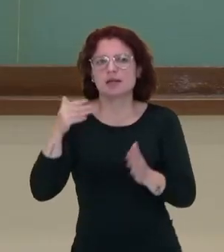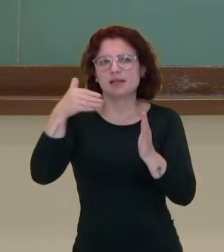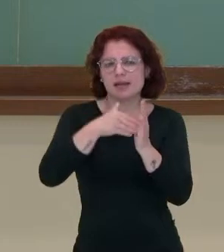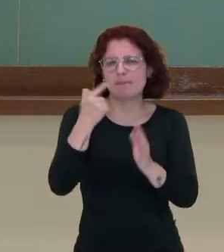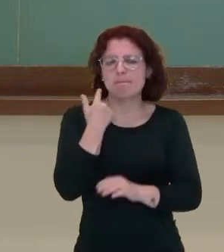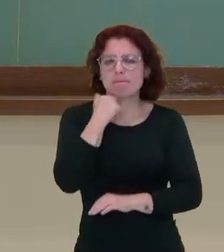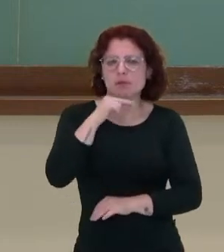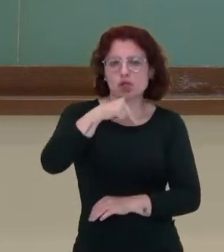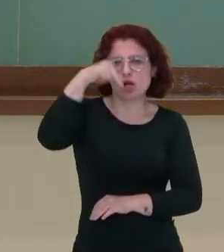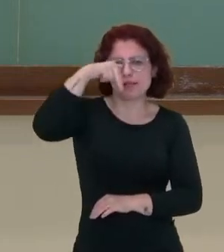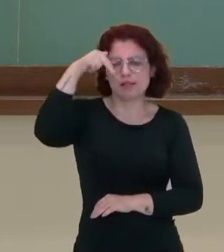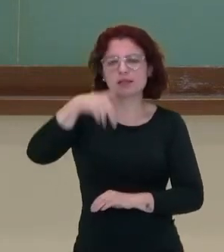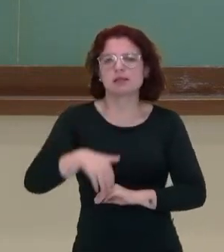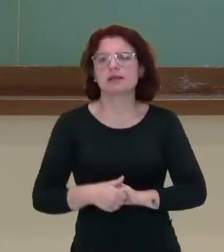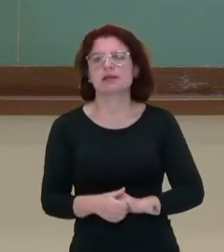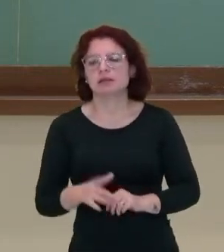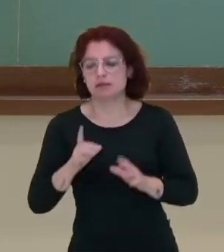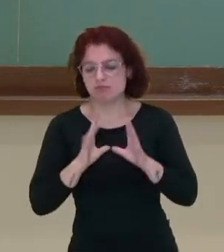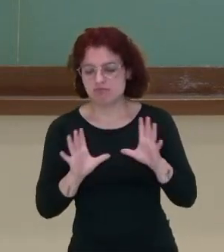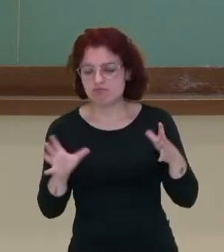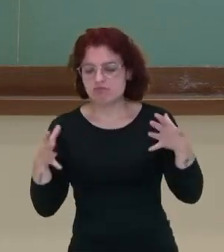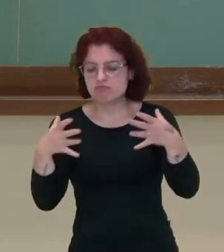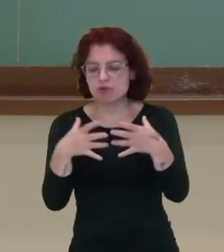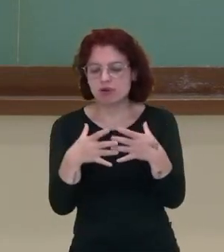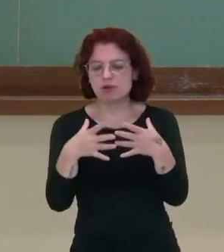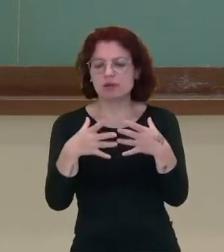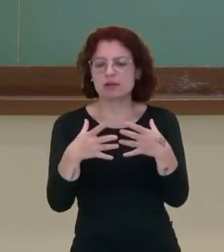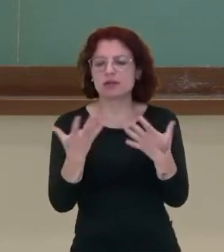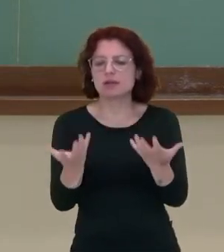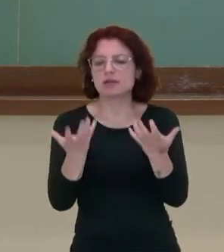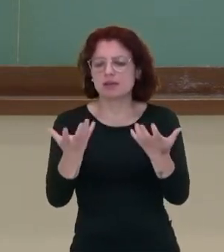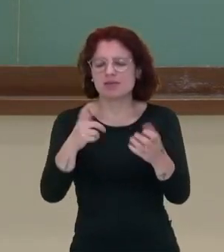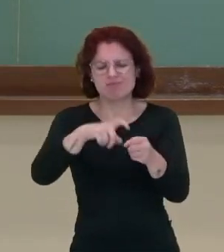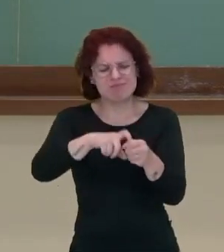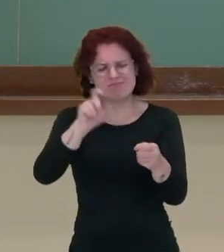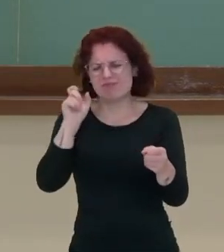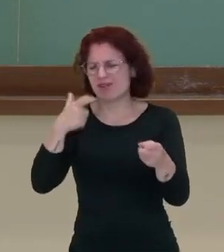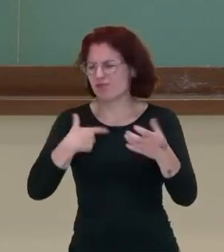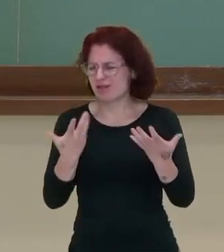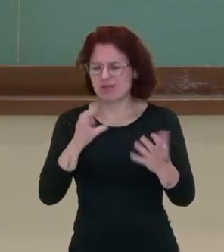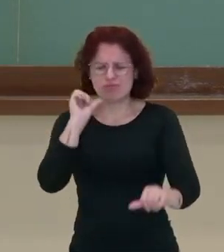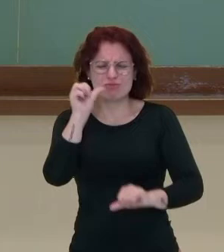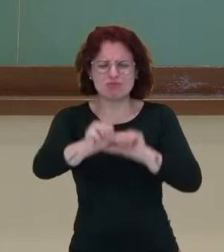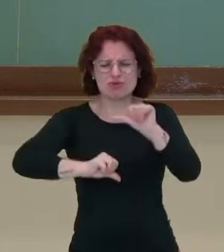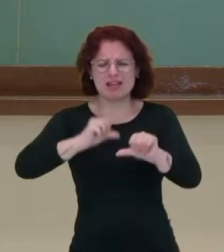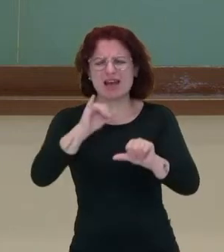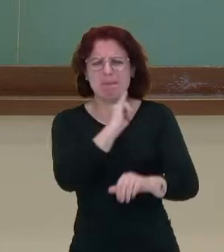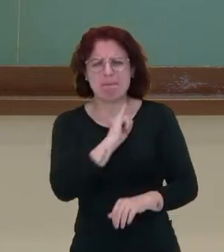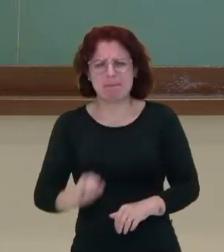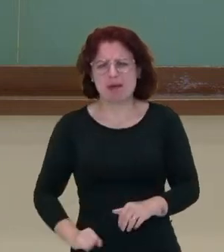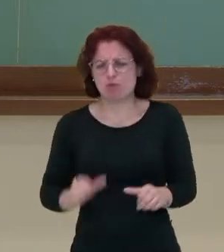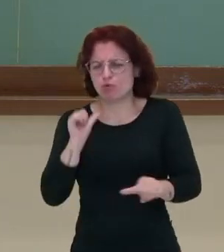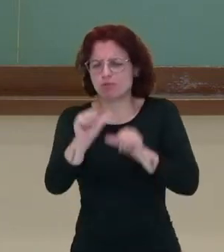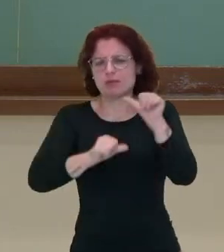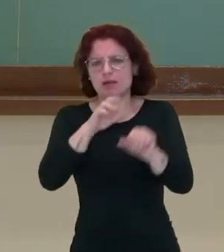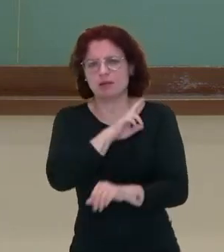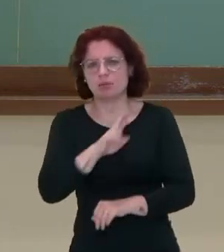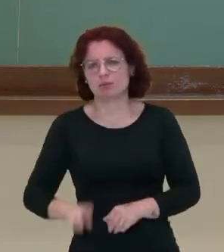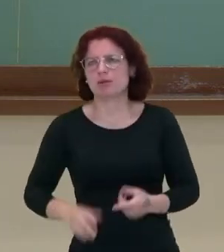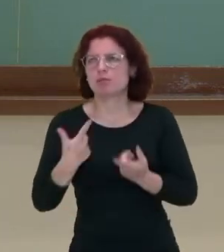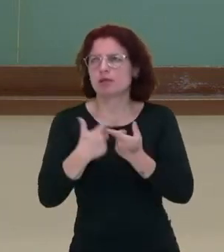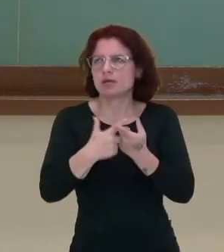Minas Gerais, se reúnem para proclamar uma república de caráter mais